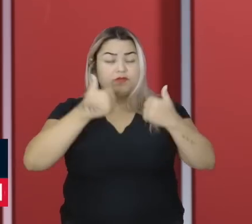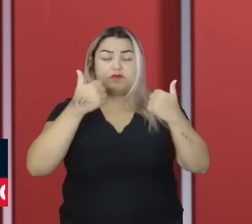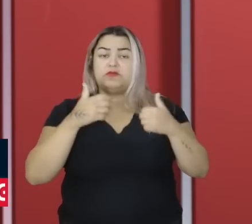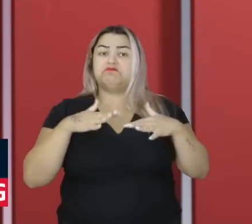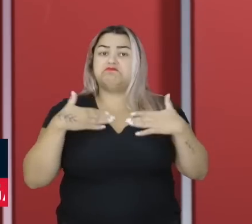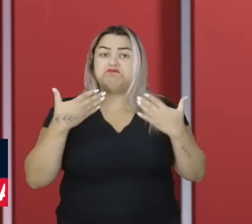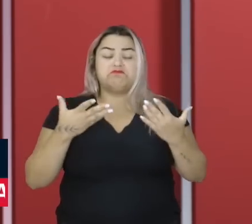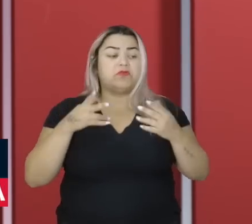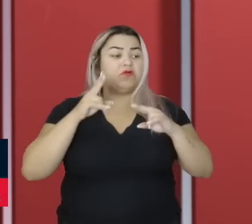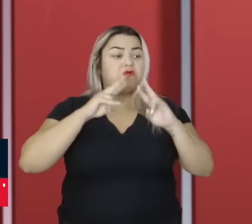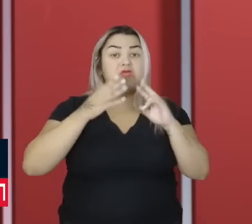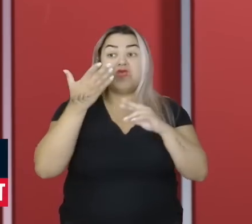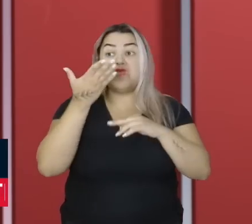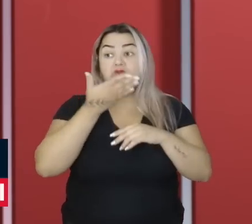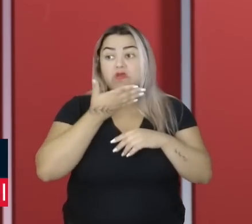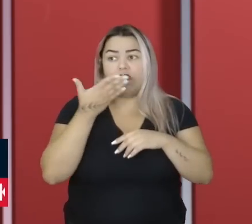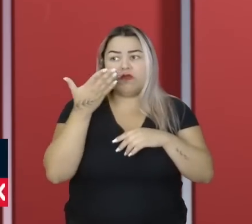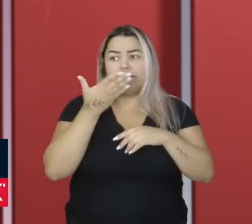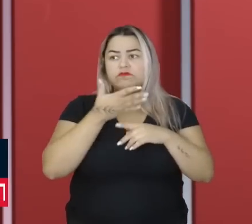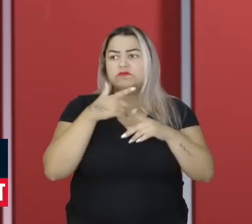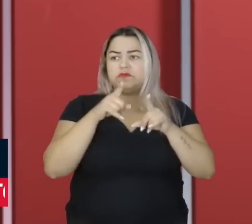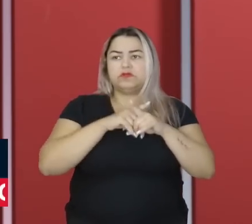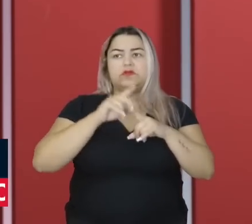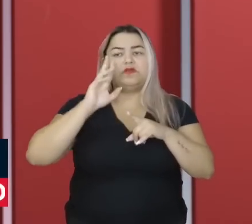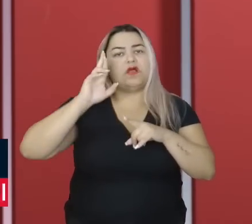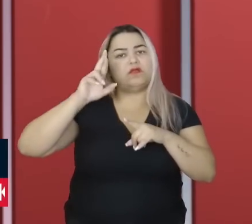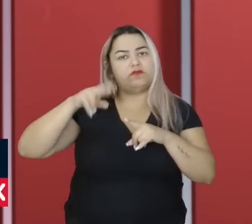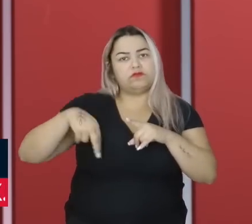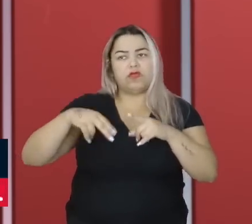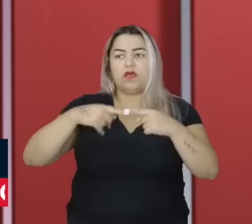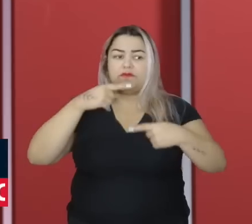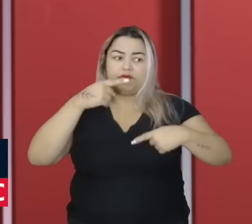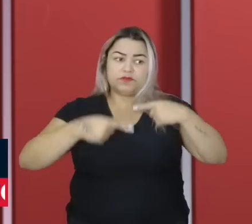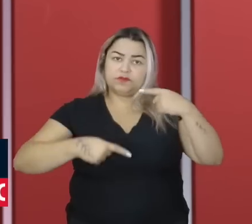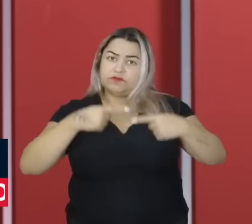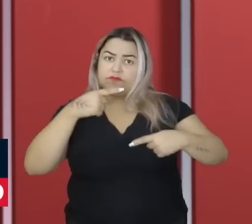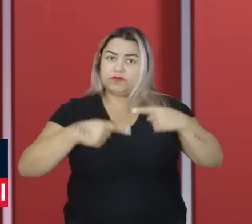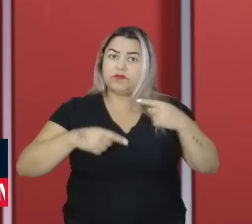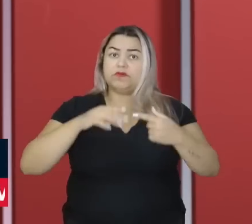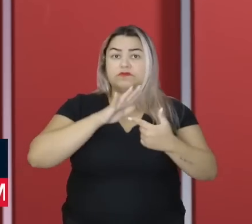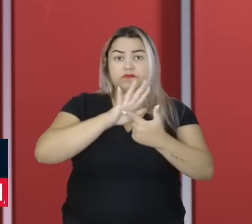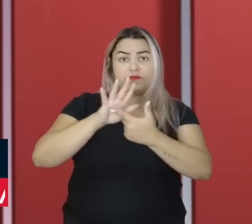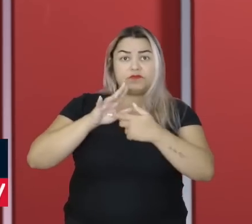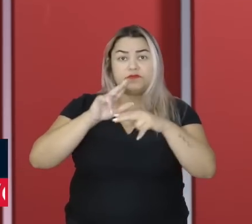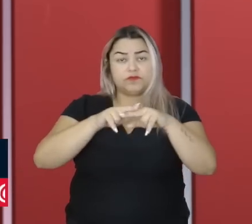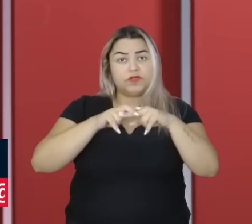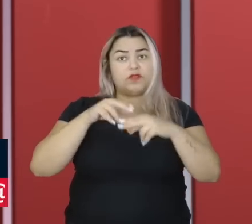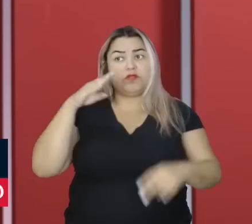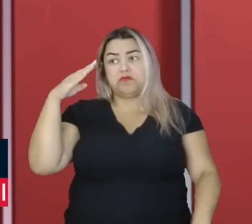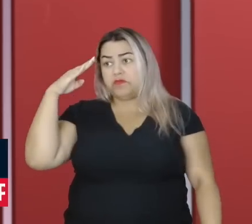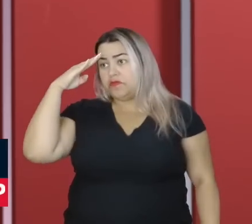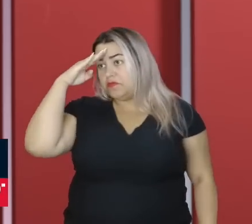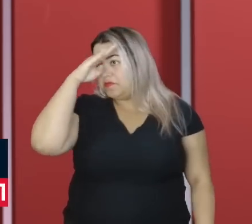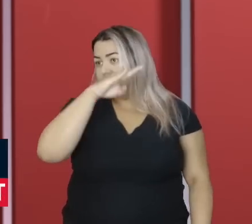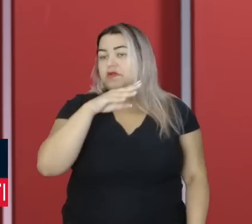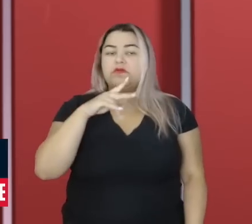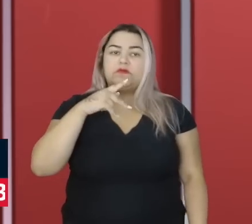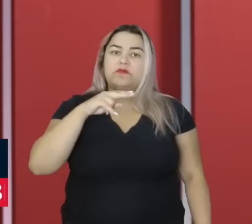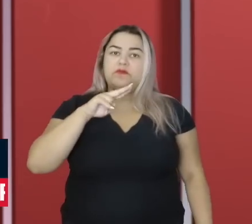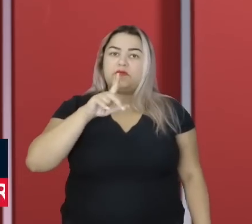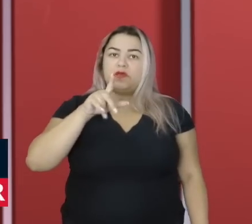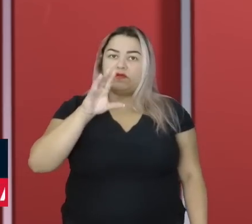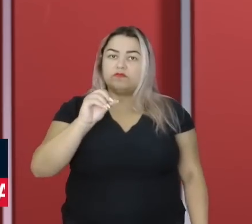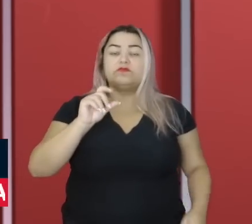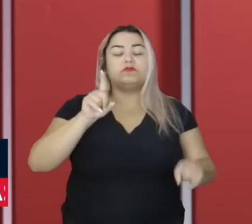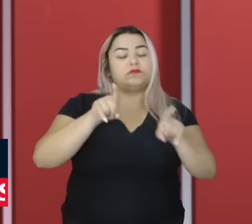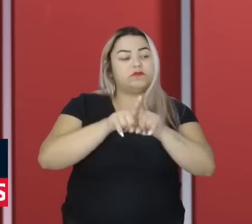vejo outra razão que não seja política, porque o Campos Neto foi indicado pelo Bolsonaro, pelo Paulo Guedes, e está fazendo